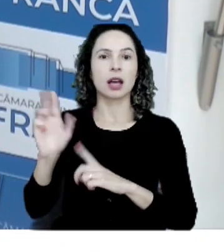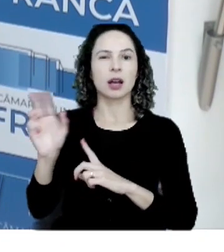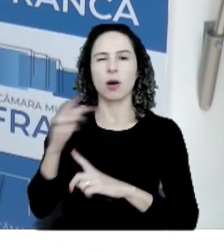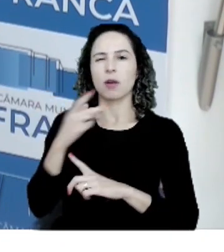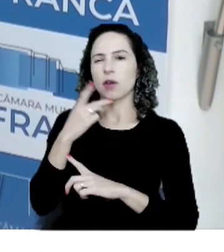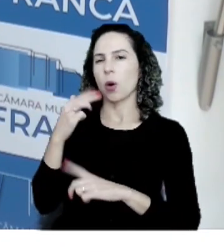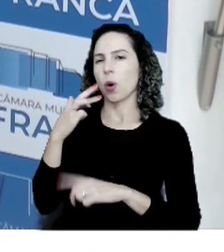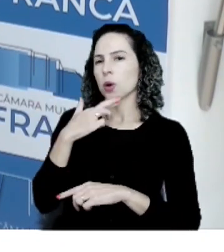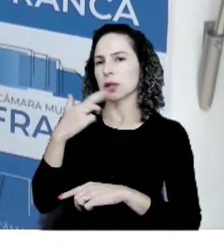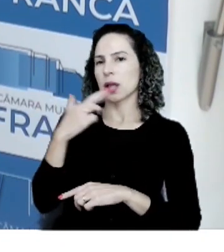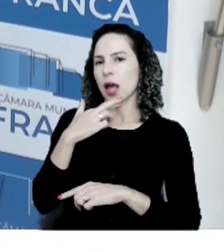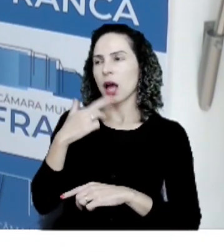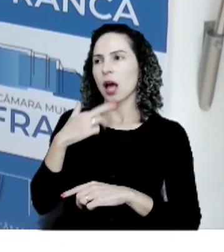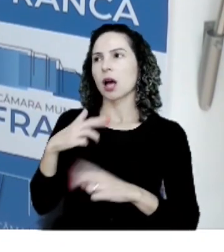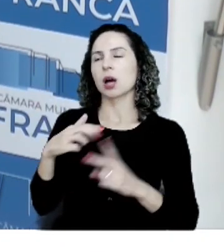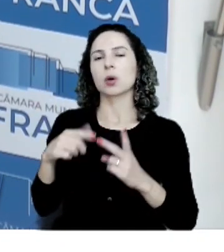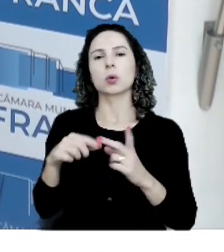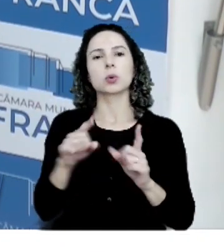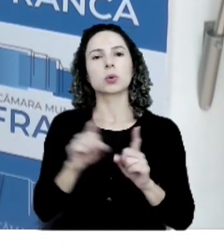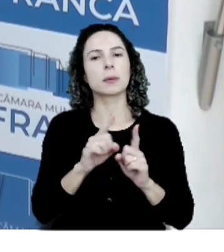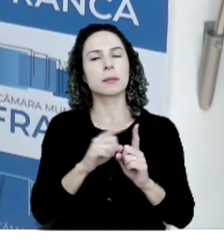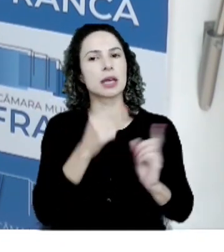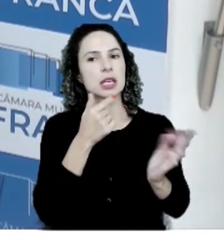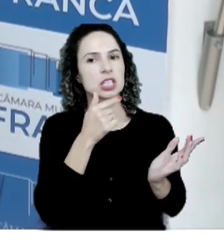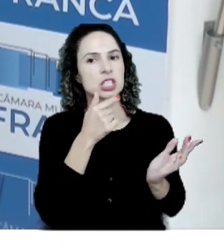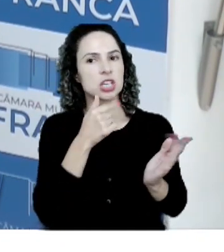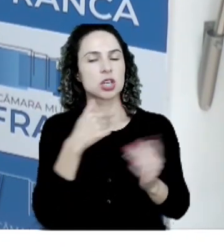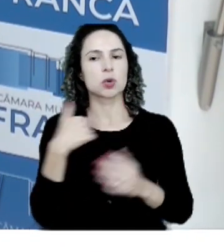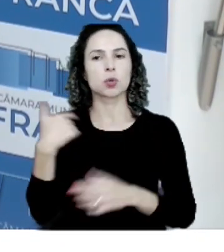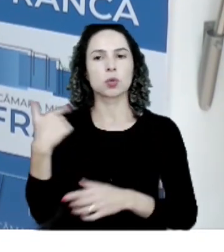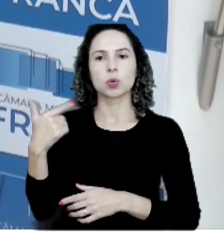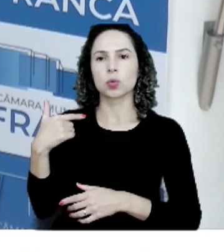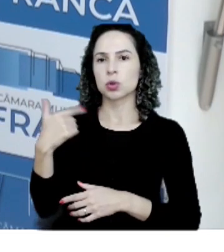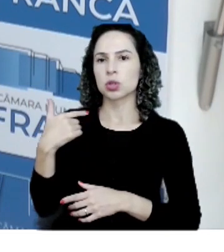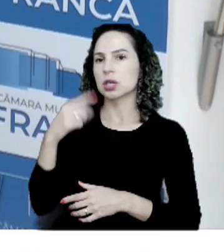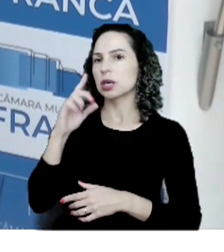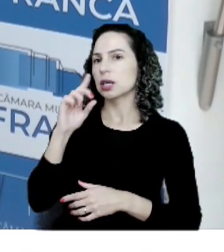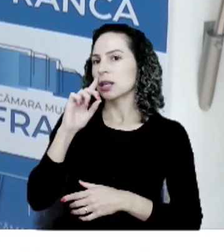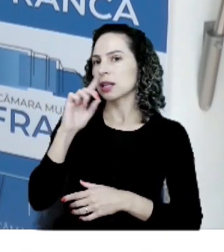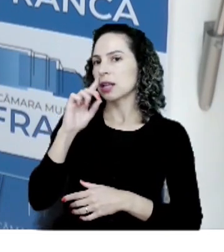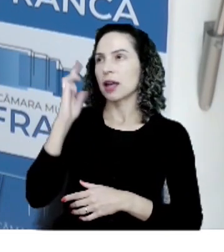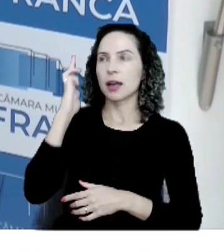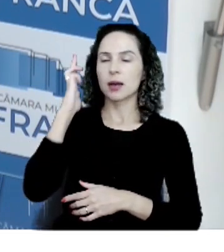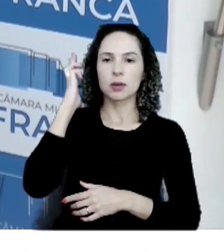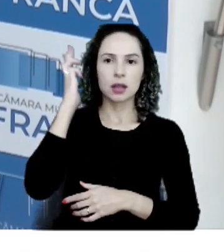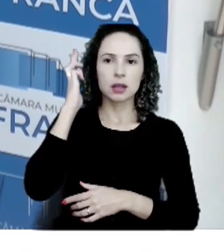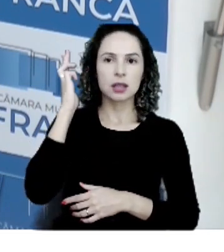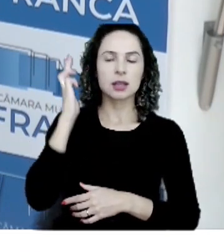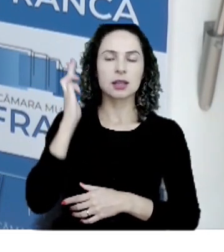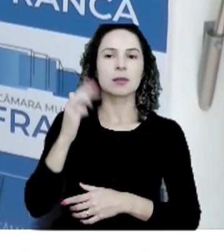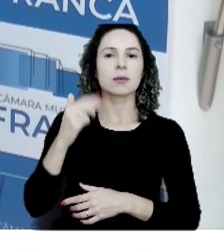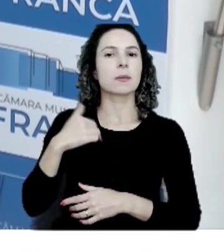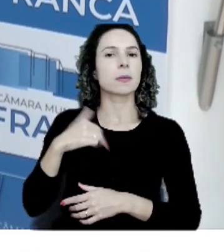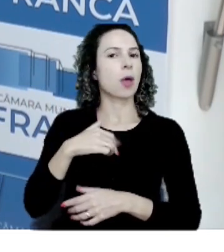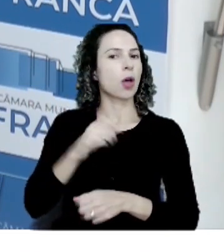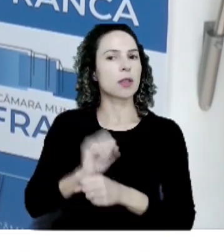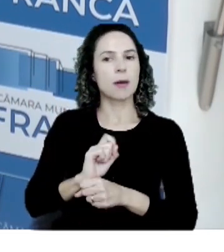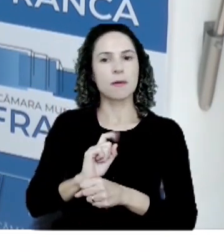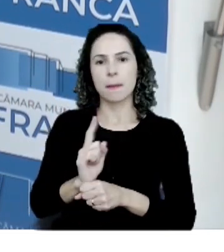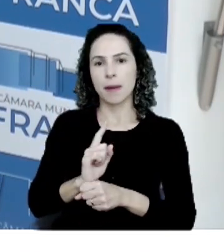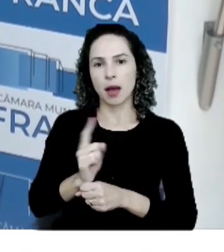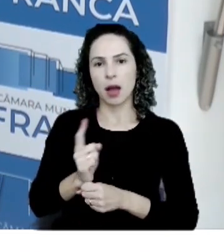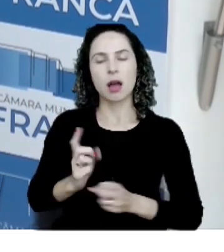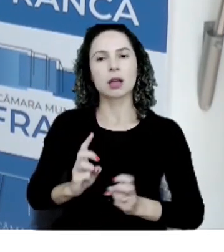Ronaldo Carvalho, juntamente o Gilson, a Lurdinho, o Daniel e o Zezinho Cabeleireiro, nós não vamos parar e vamos